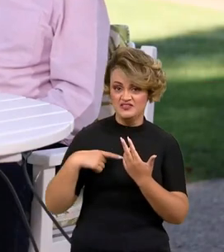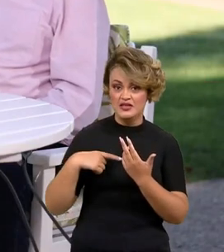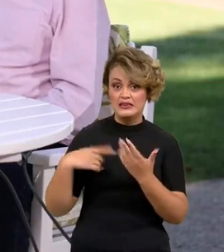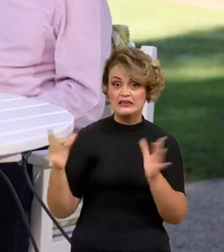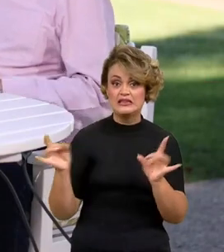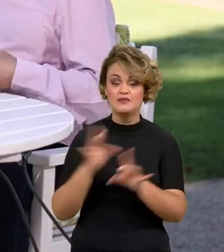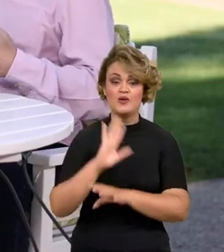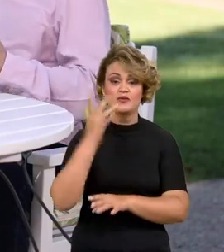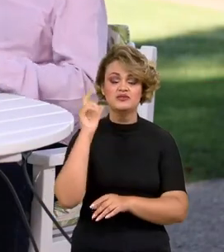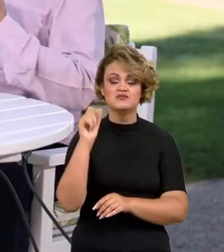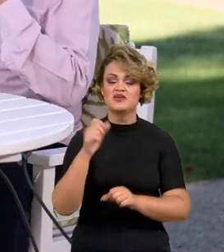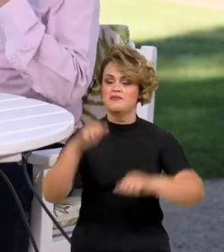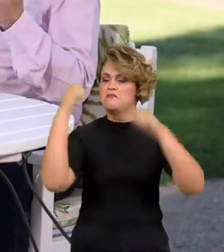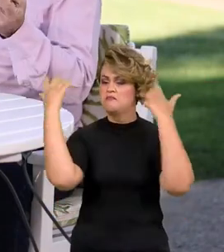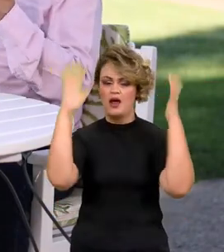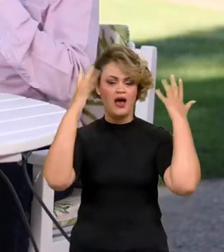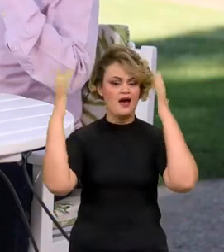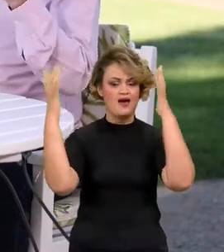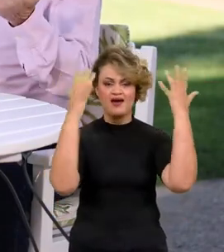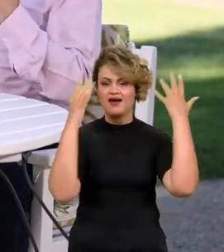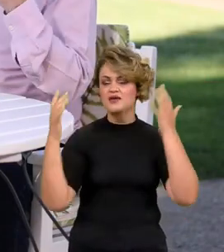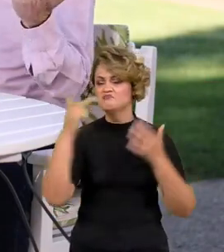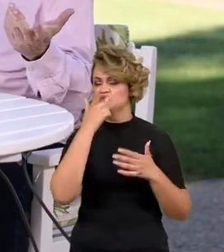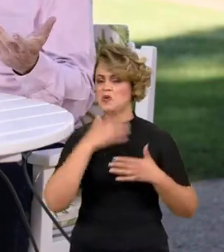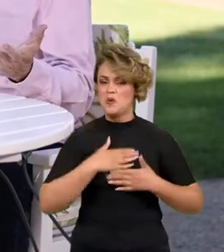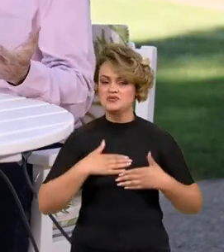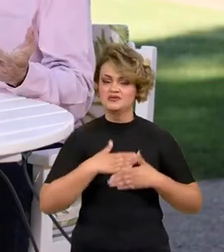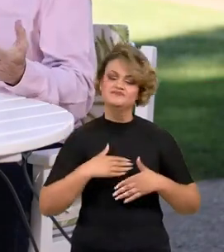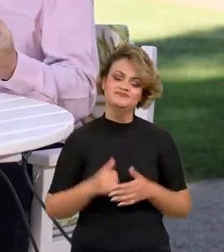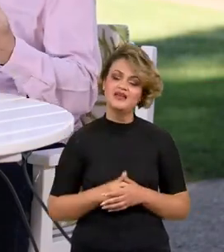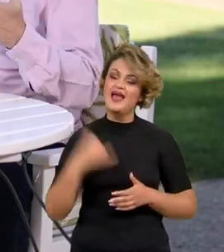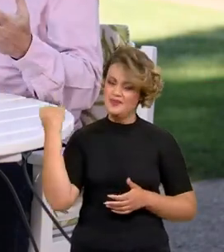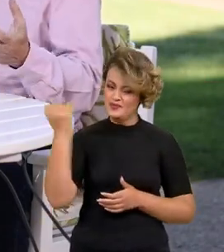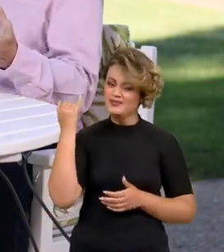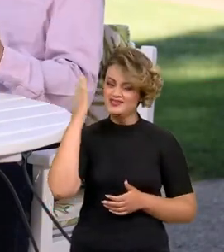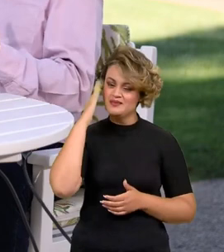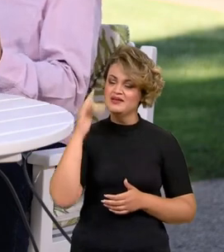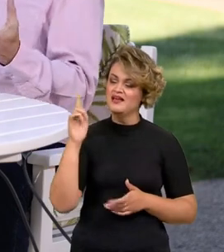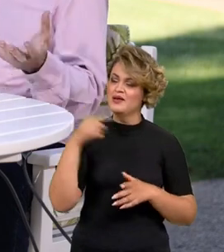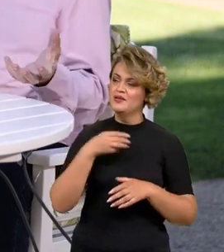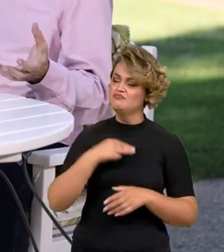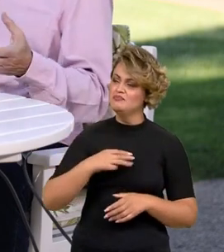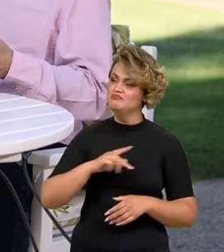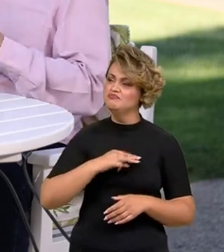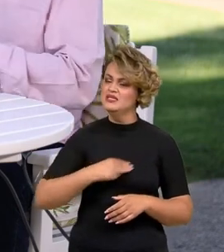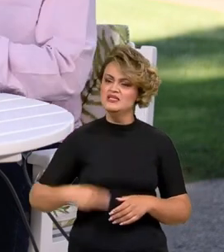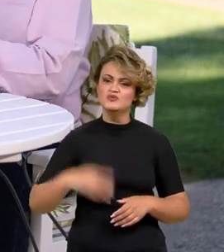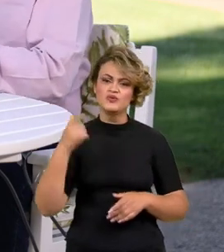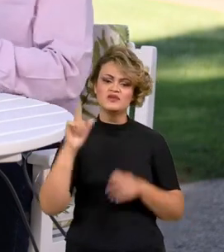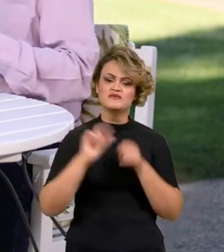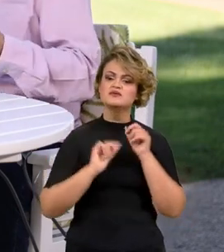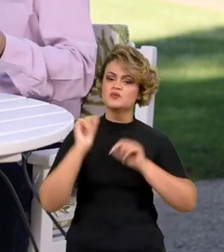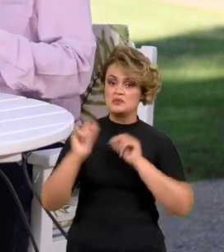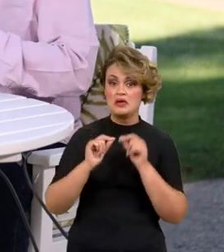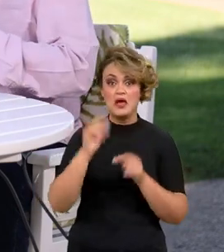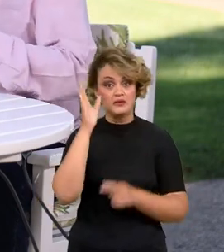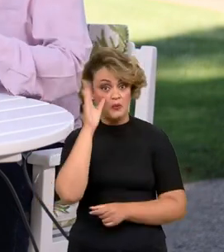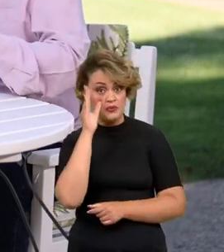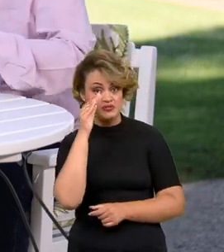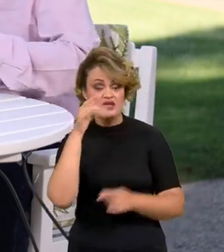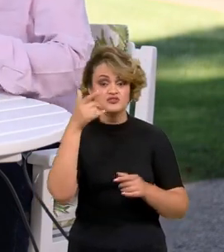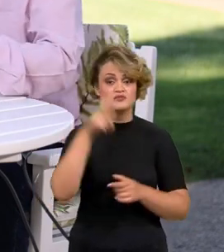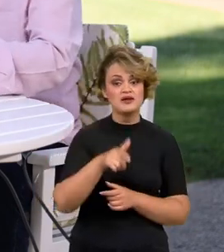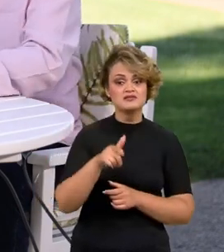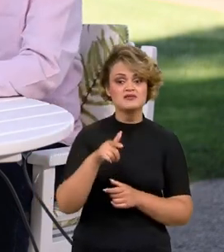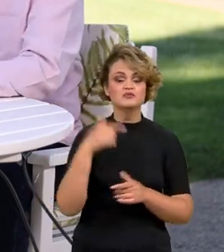satisfeito da reunião que todo mundo é importante o outro saber que vou estar fazendo também né Eu acho que também tem uma não só uma curiosidade mas também um trabalho